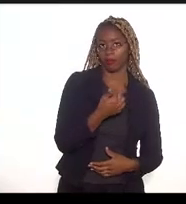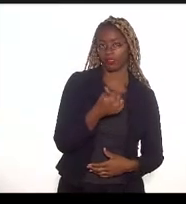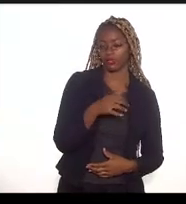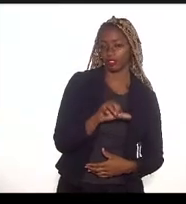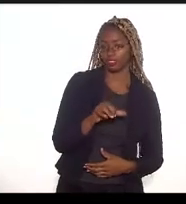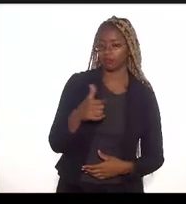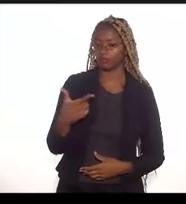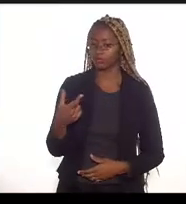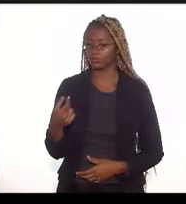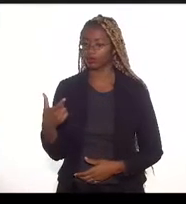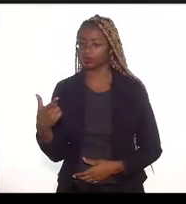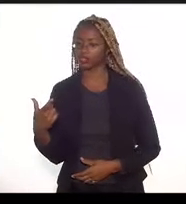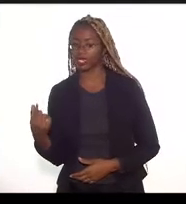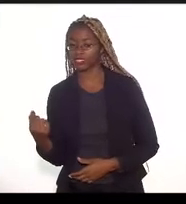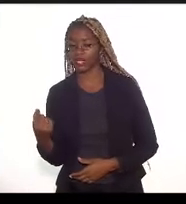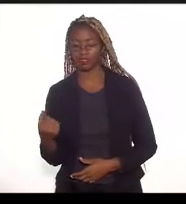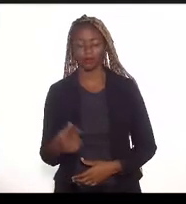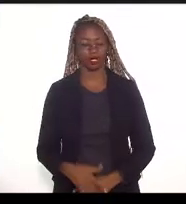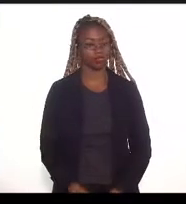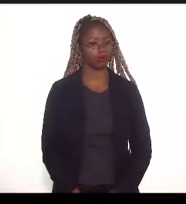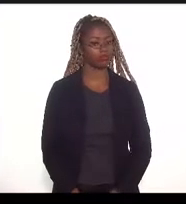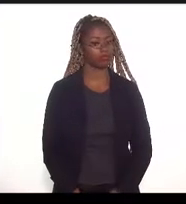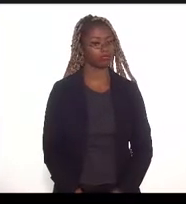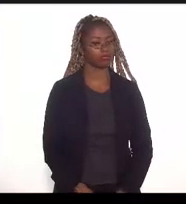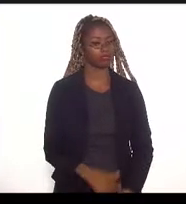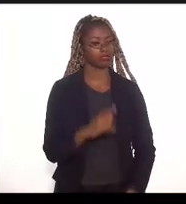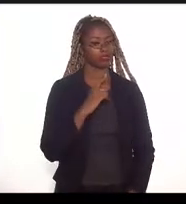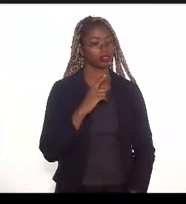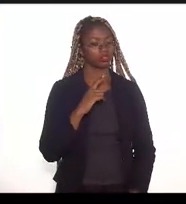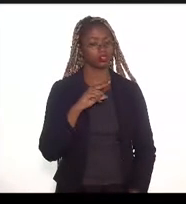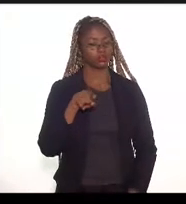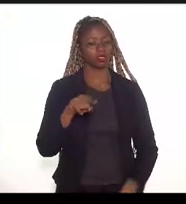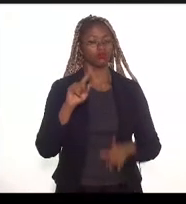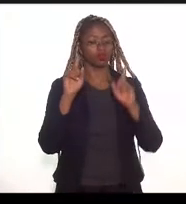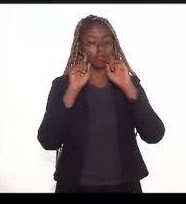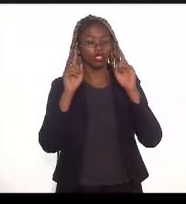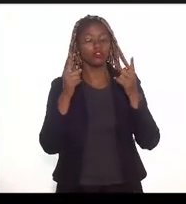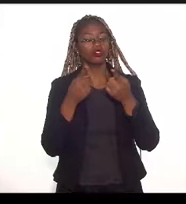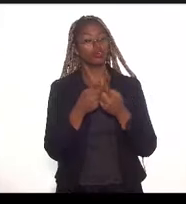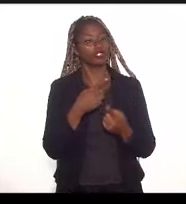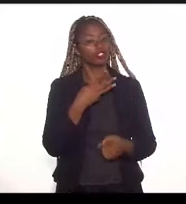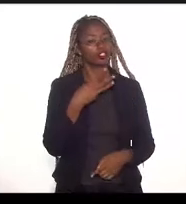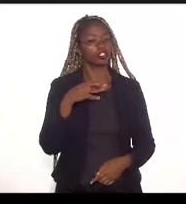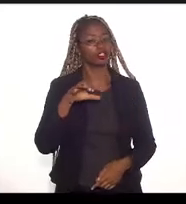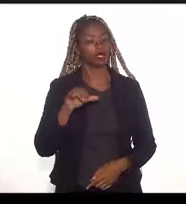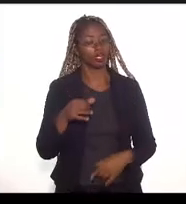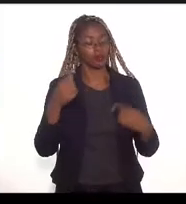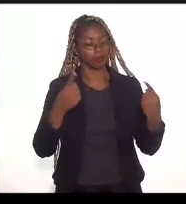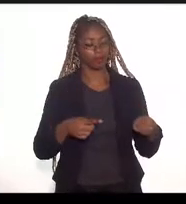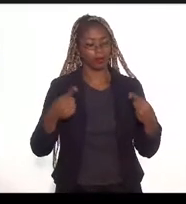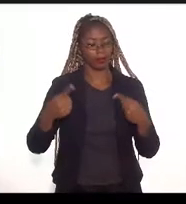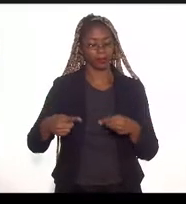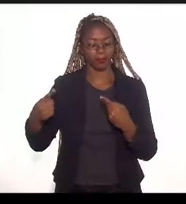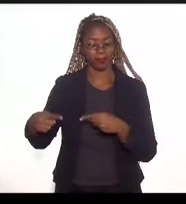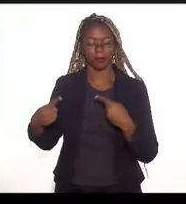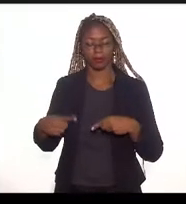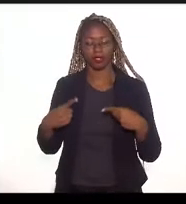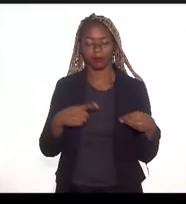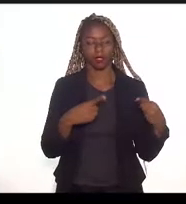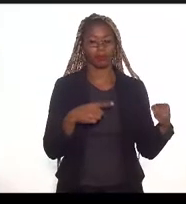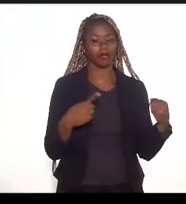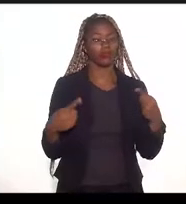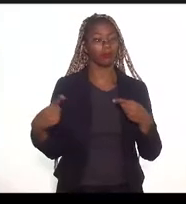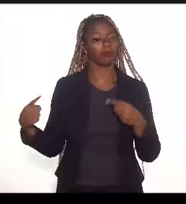2019-2020, apenas a título ilustrativo, nós tivemos nessas reuniões 39 pleitos submetidos e aprovados